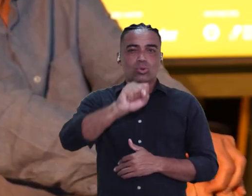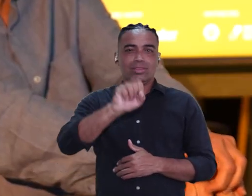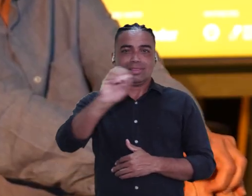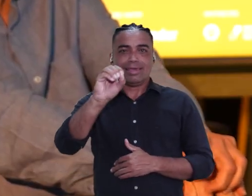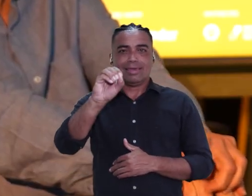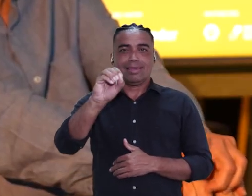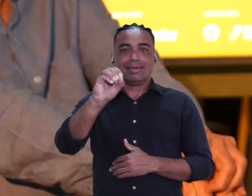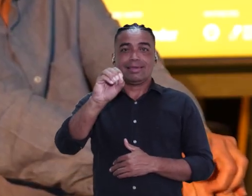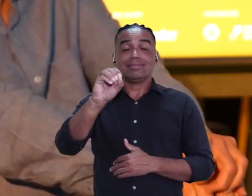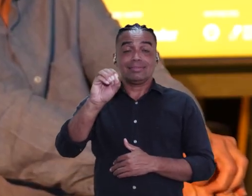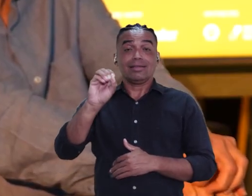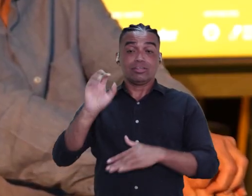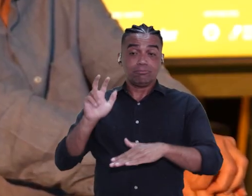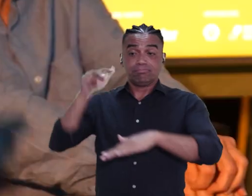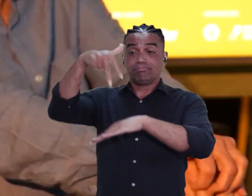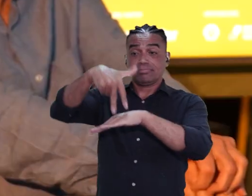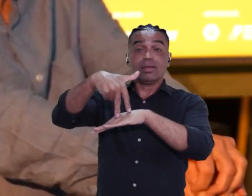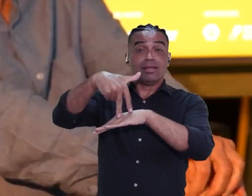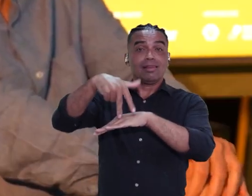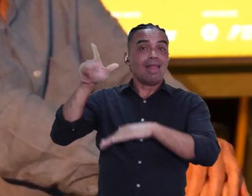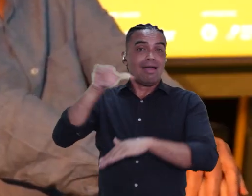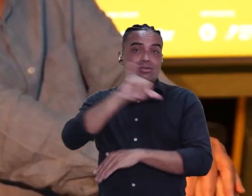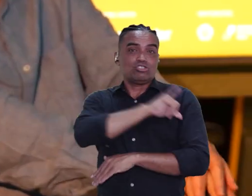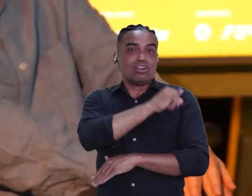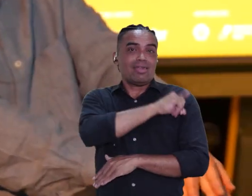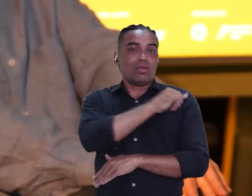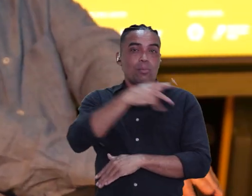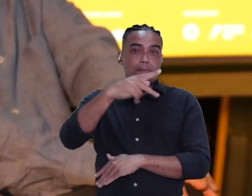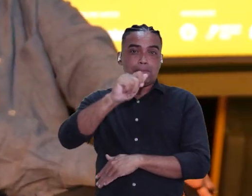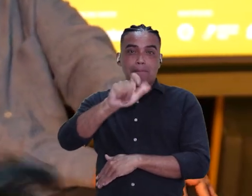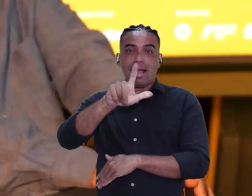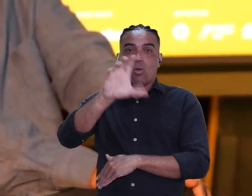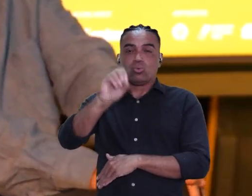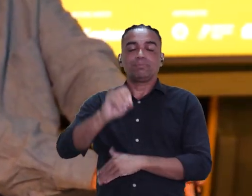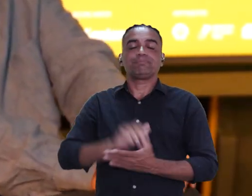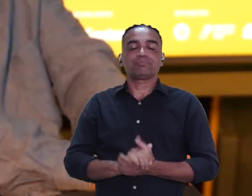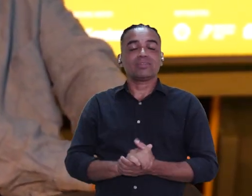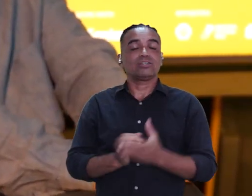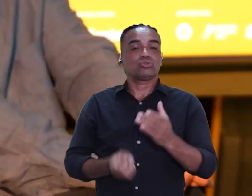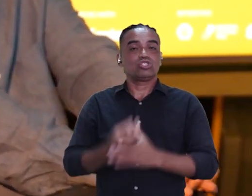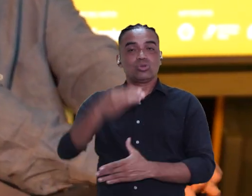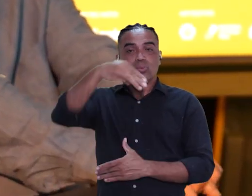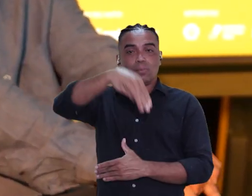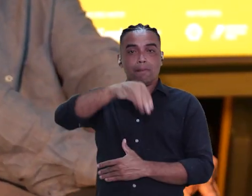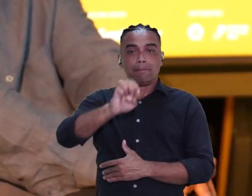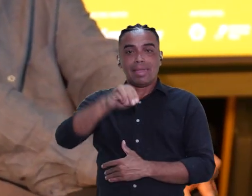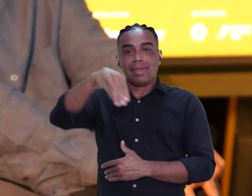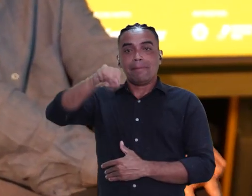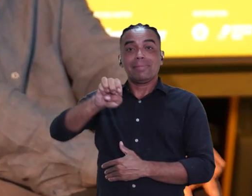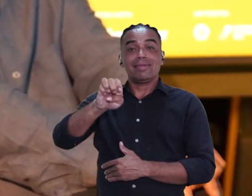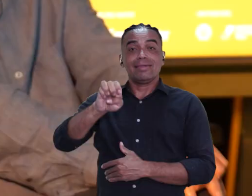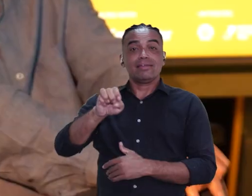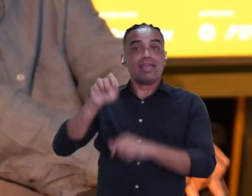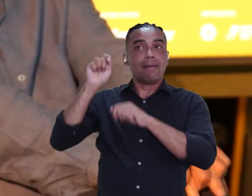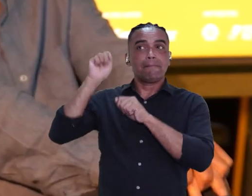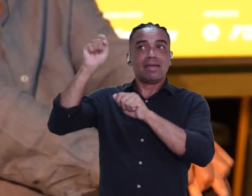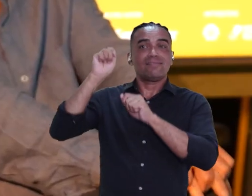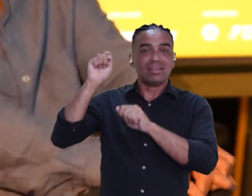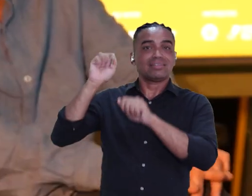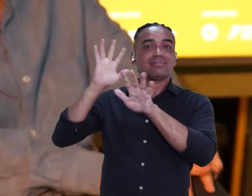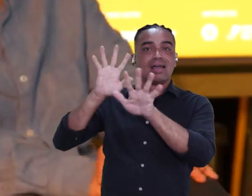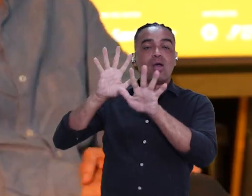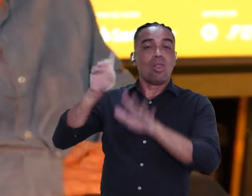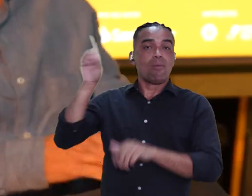tomaram o palco no Rio de Janeiro, em particular, e um meme de uma manifestação nos Estados Unidos, que toda vez